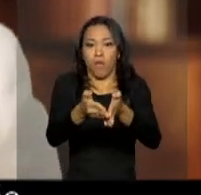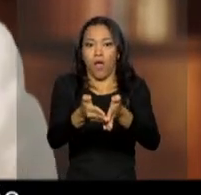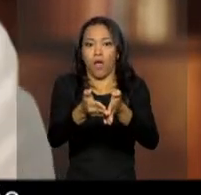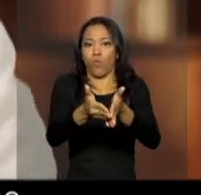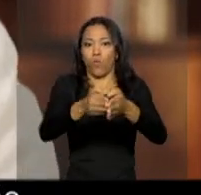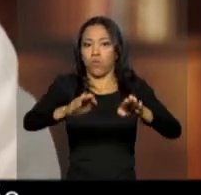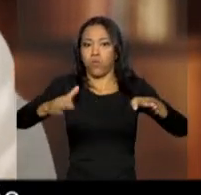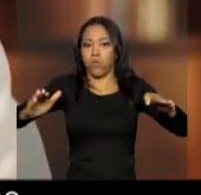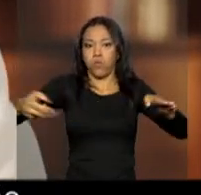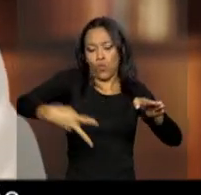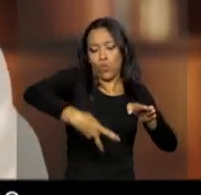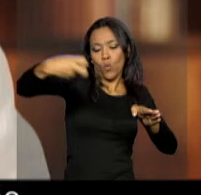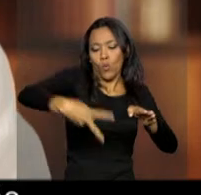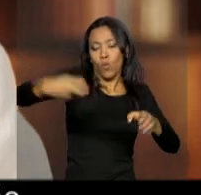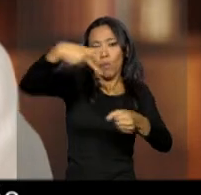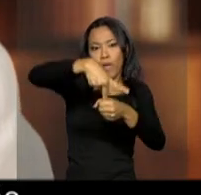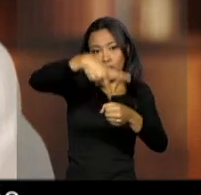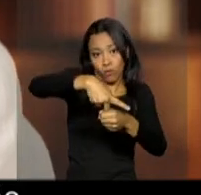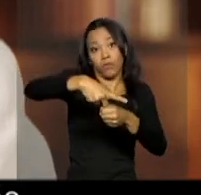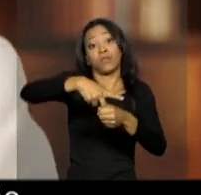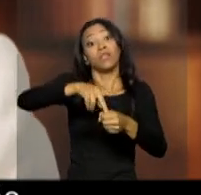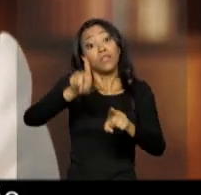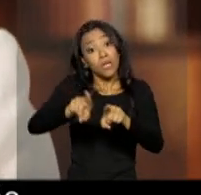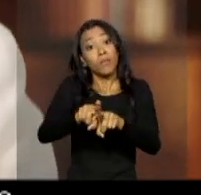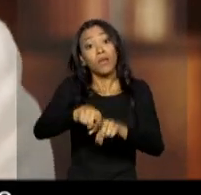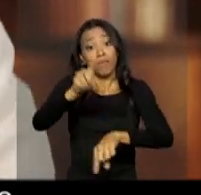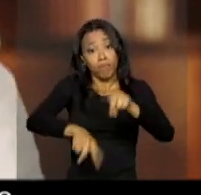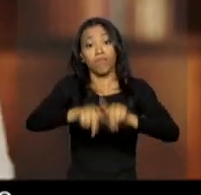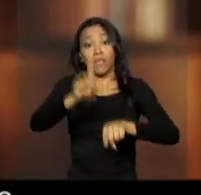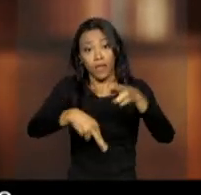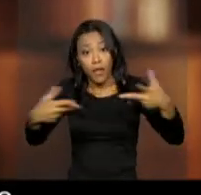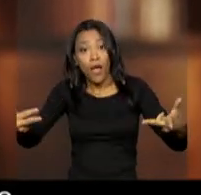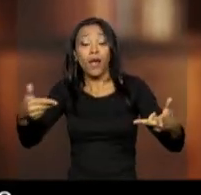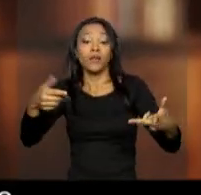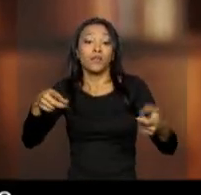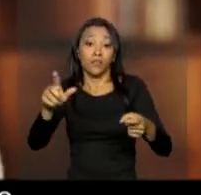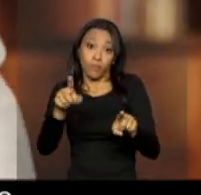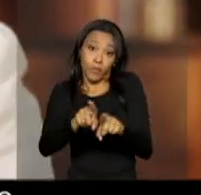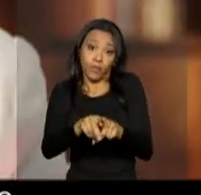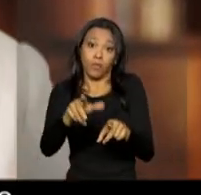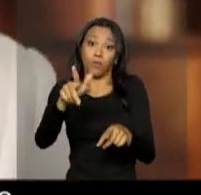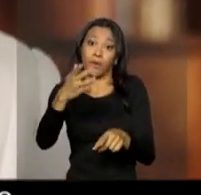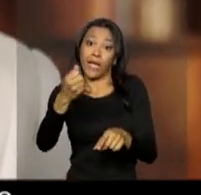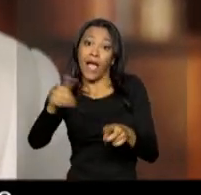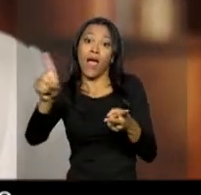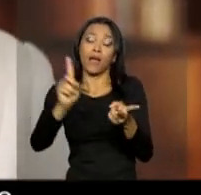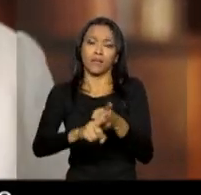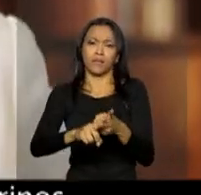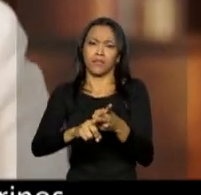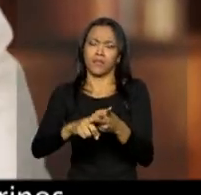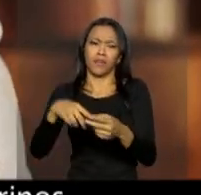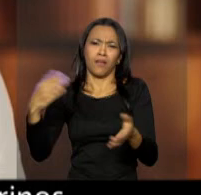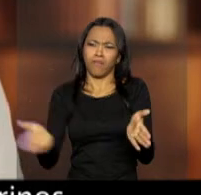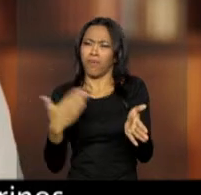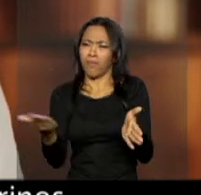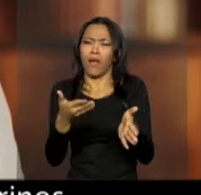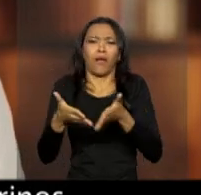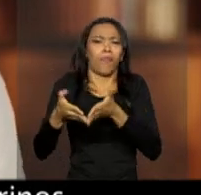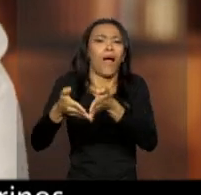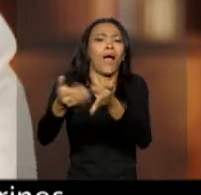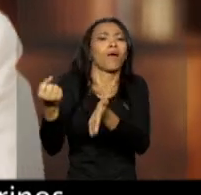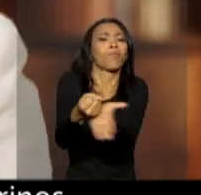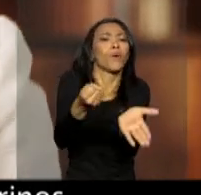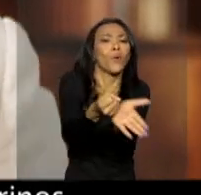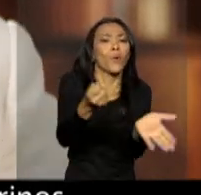delas, todos os outros equipamentos de produção, como os gasodutos, as linhas de produção, os barcos de